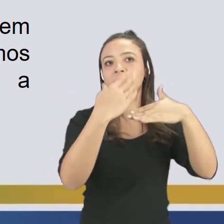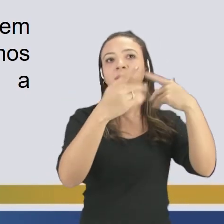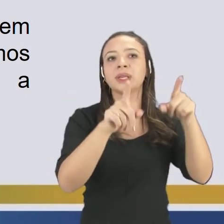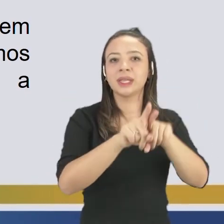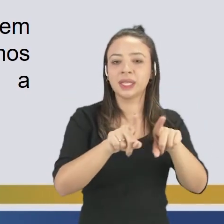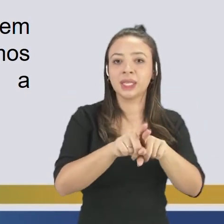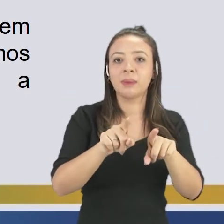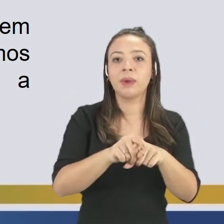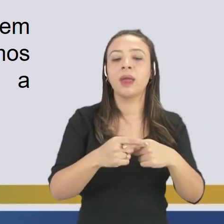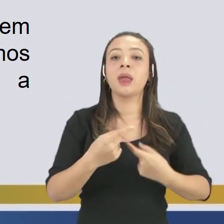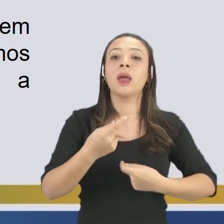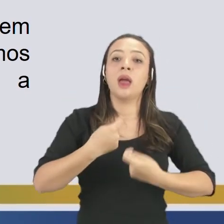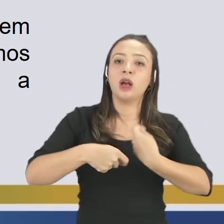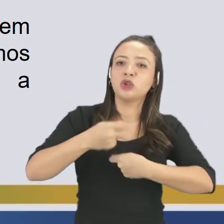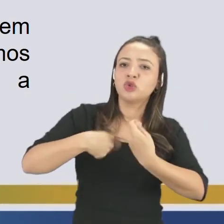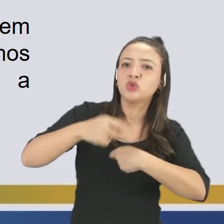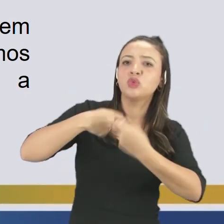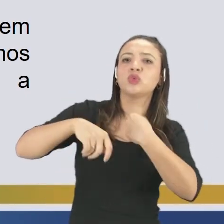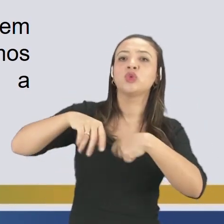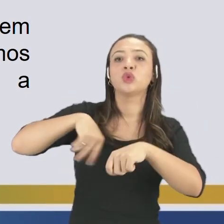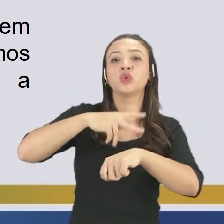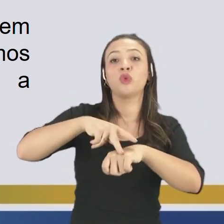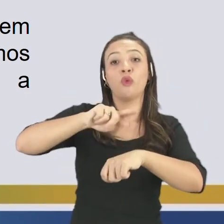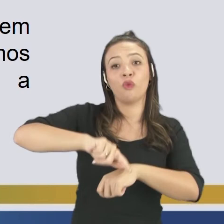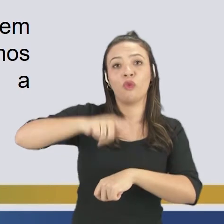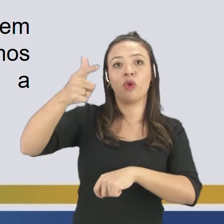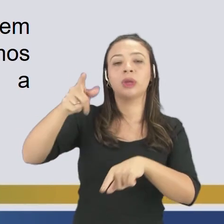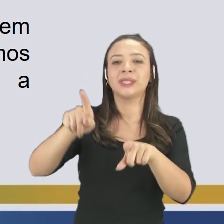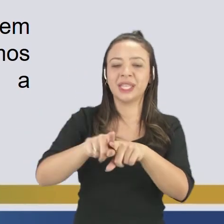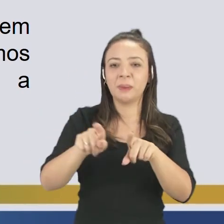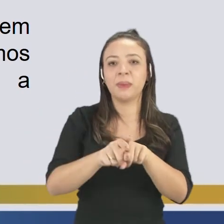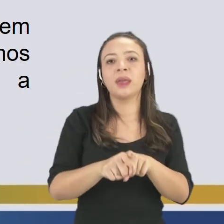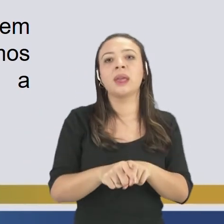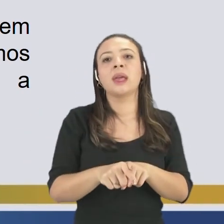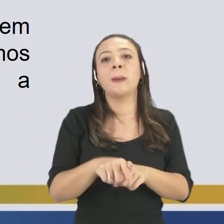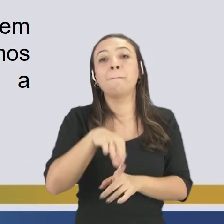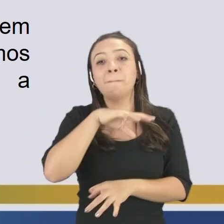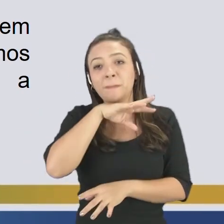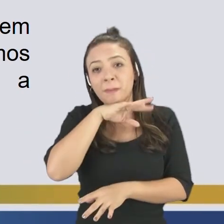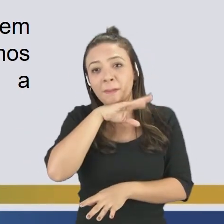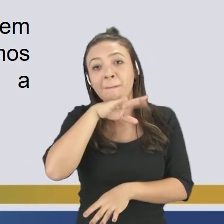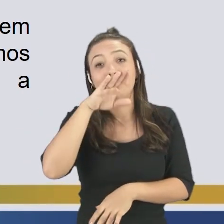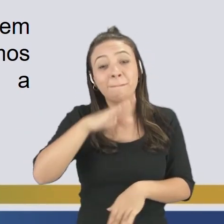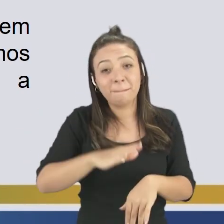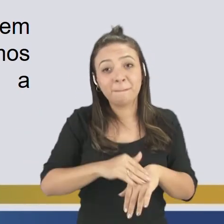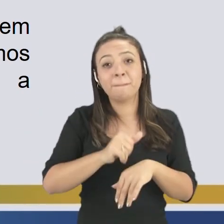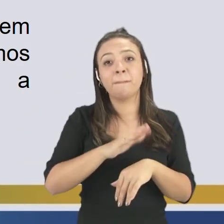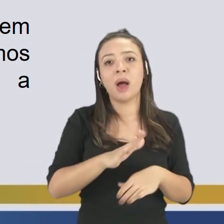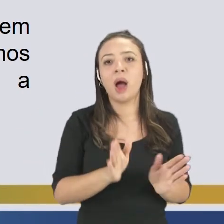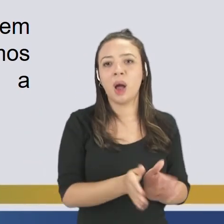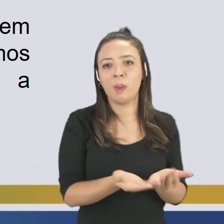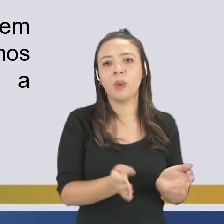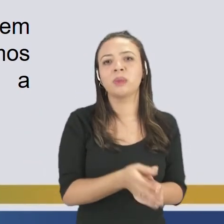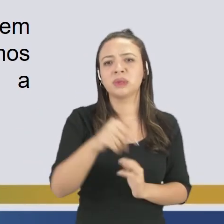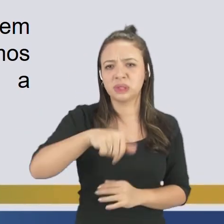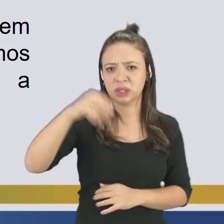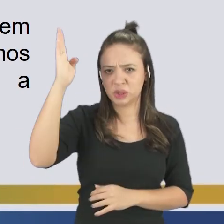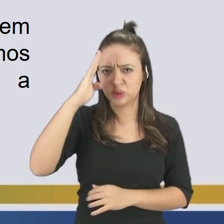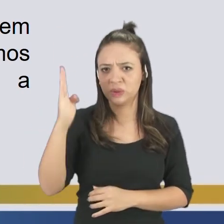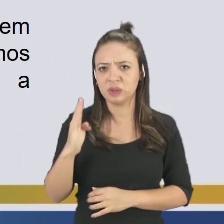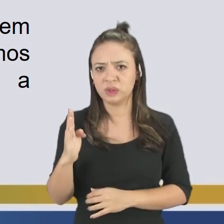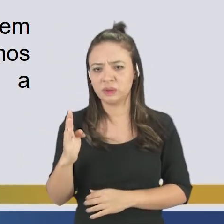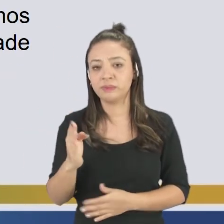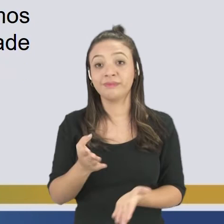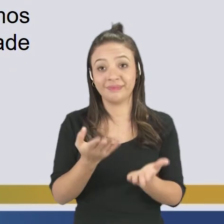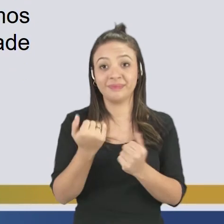financeiros internacionais agrava ainda mais a desigualdade social e a pobreza existente no Brasil. Vamos lá